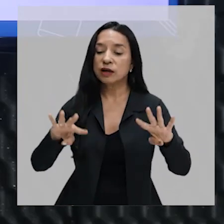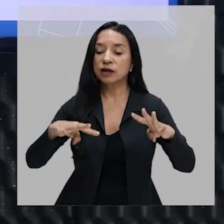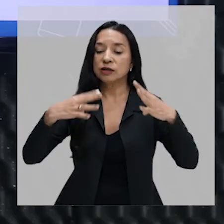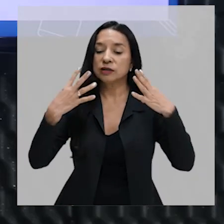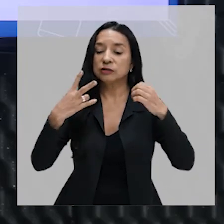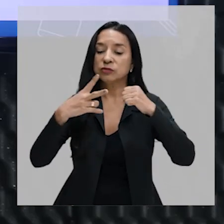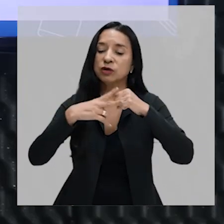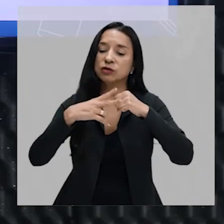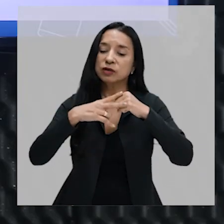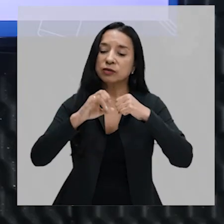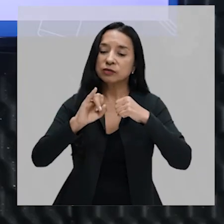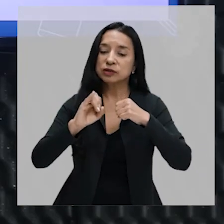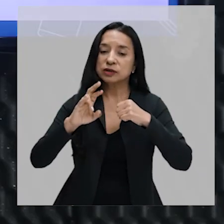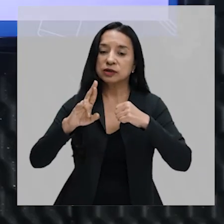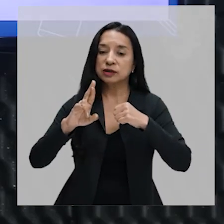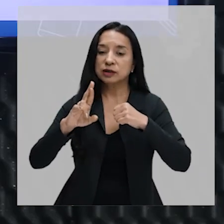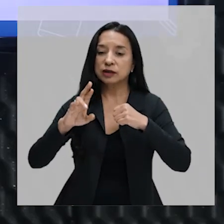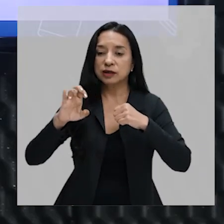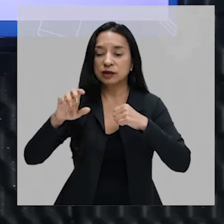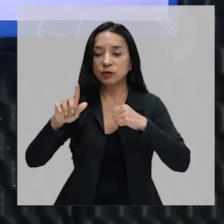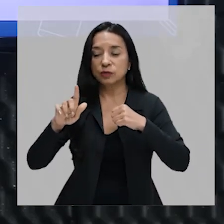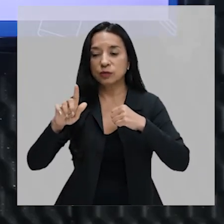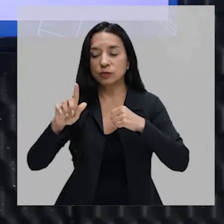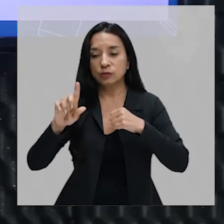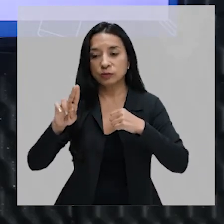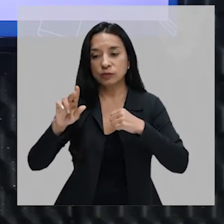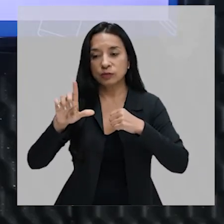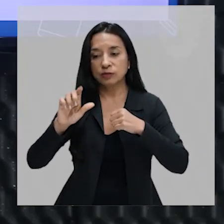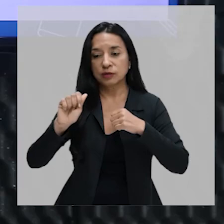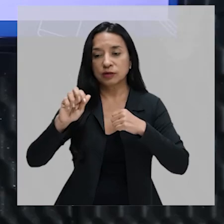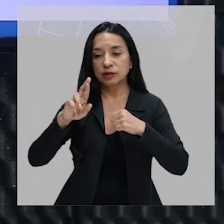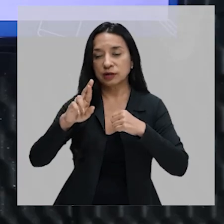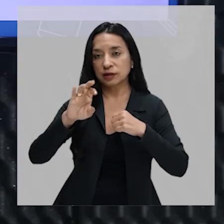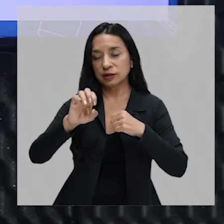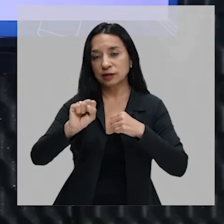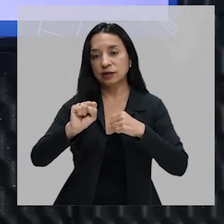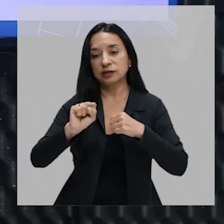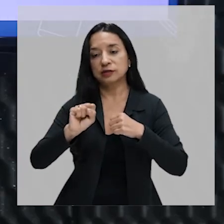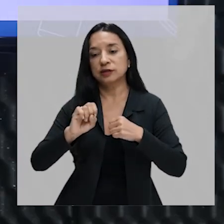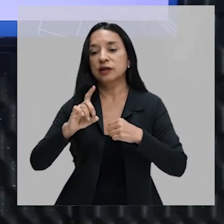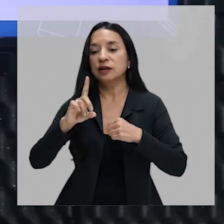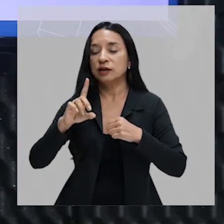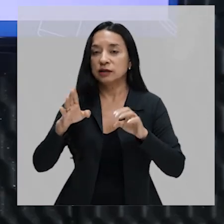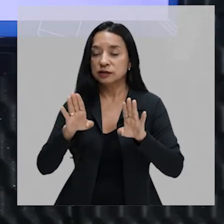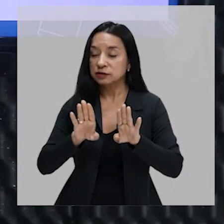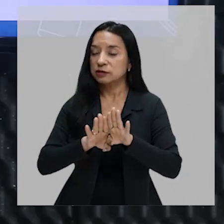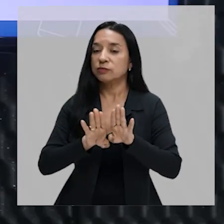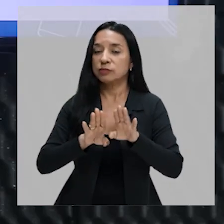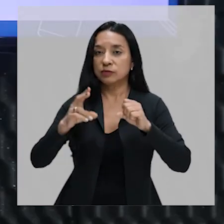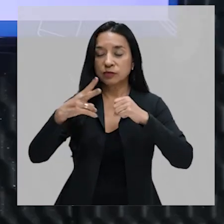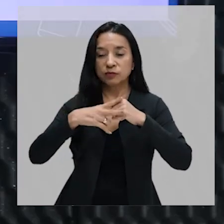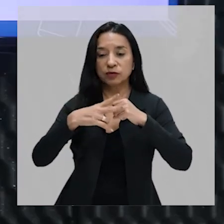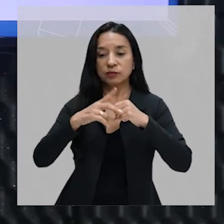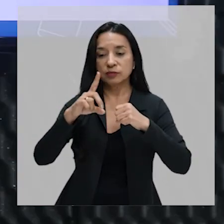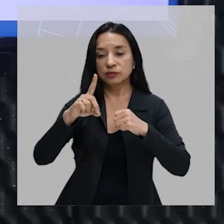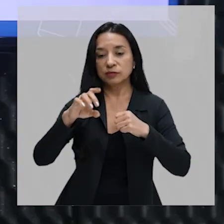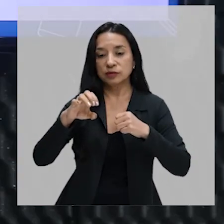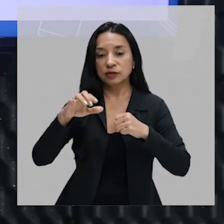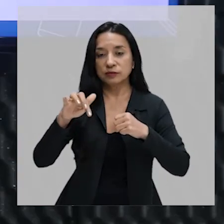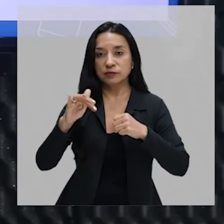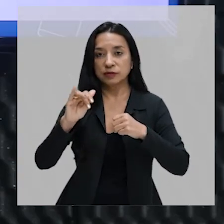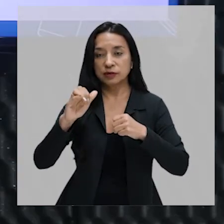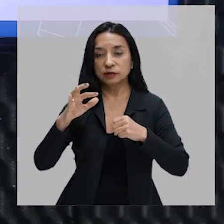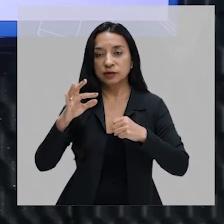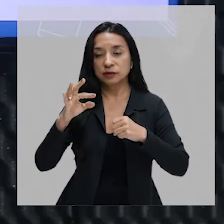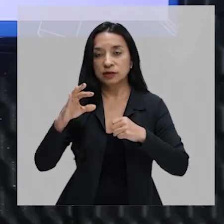verbos irregulares, aos verbos defectivos, que nós iniciamos essa aula falando deles, aos verbos que são